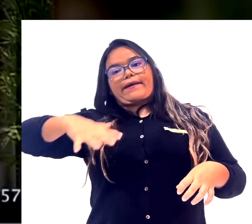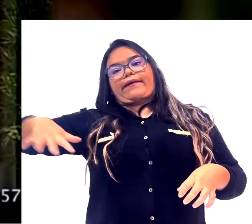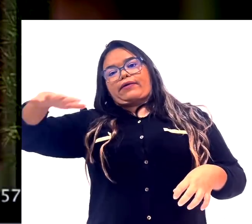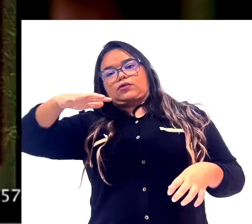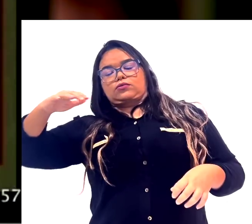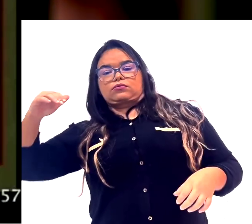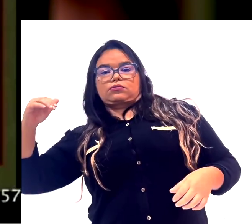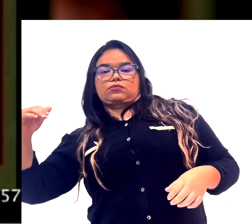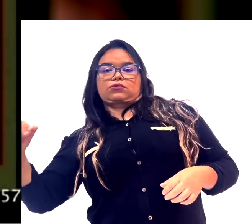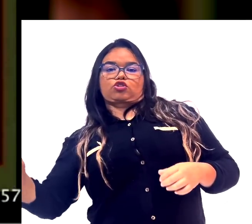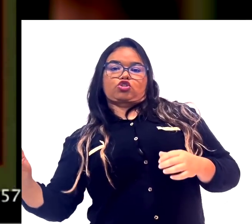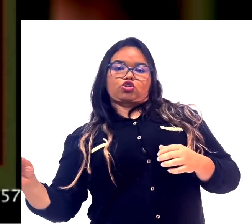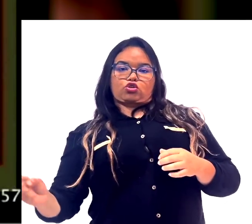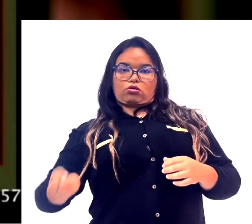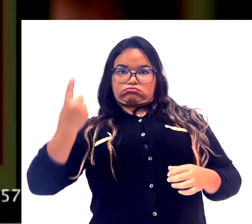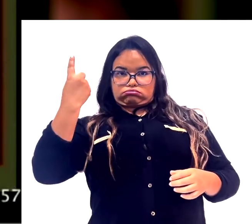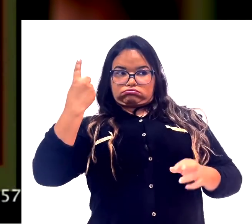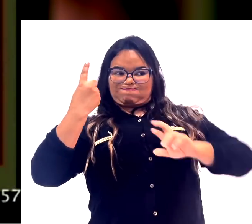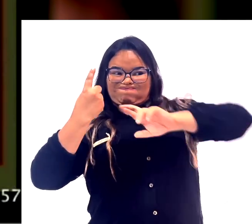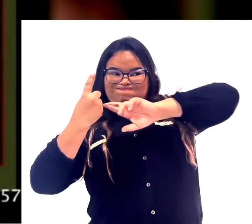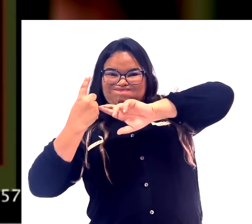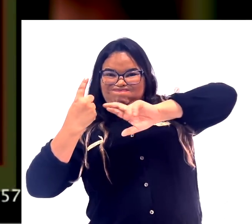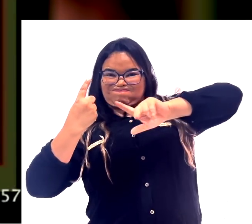o qual será diferente dos primeiros